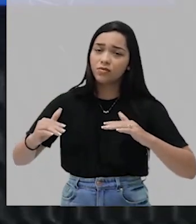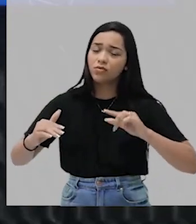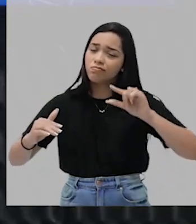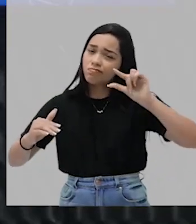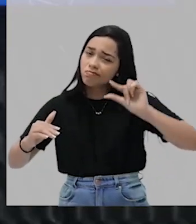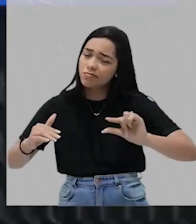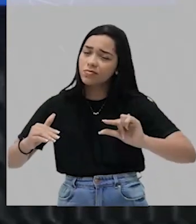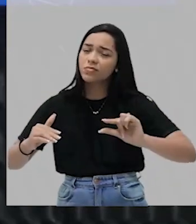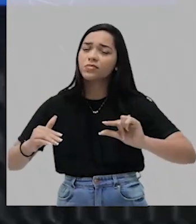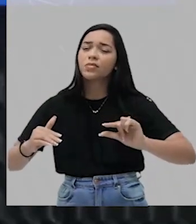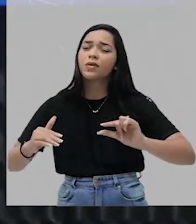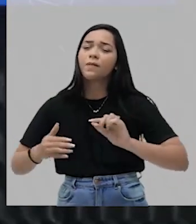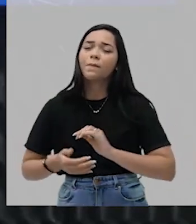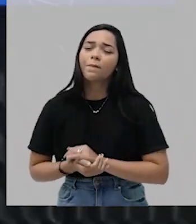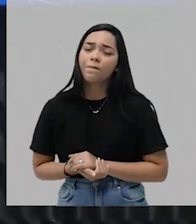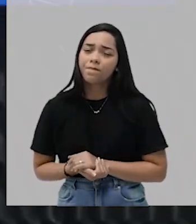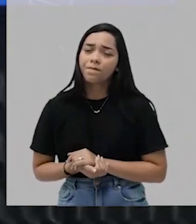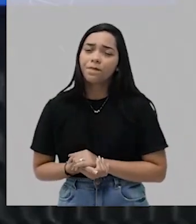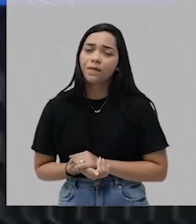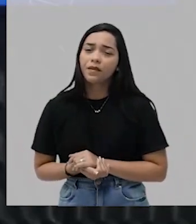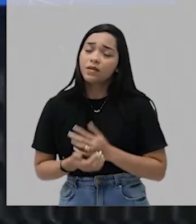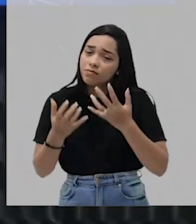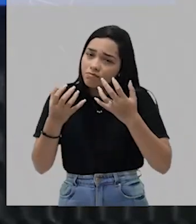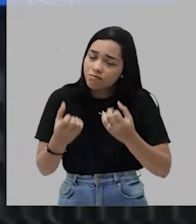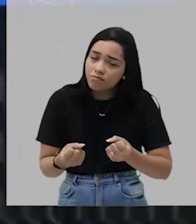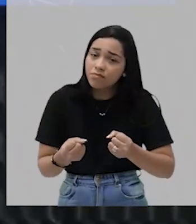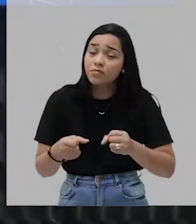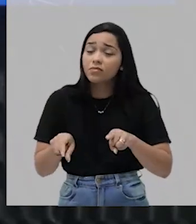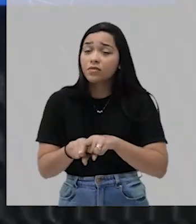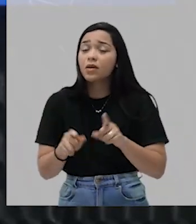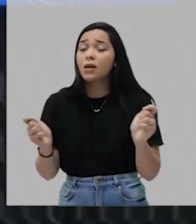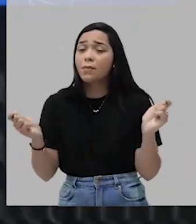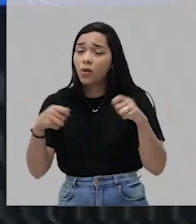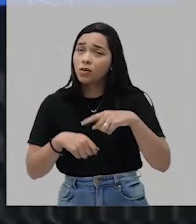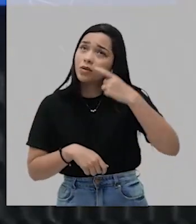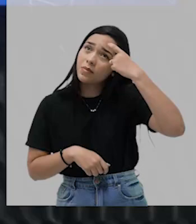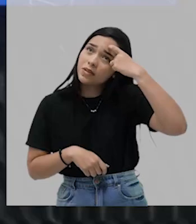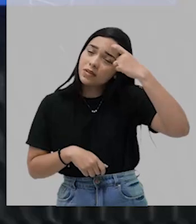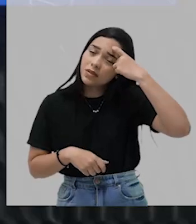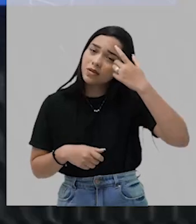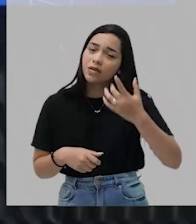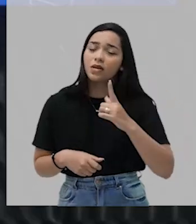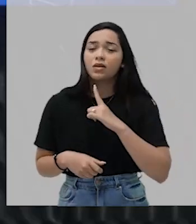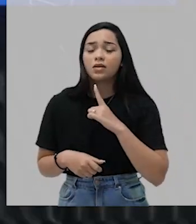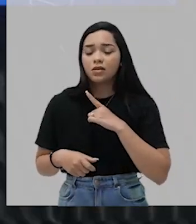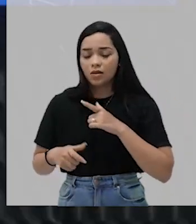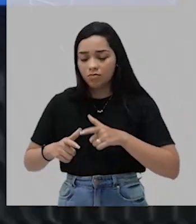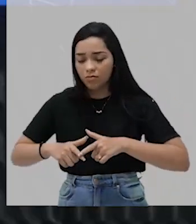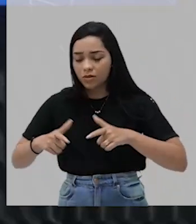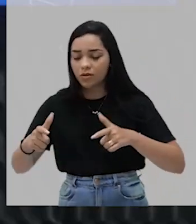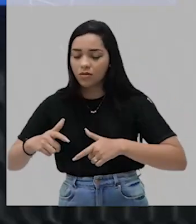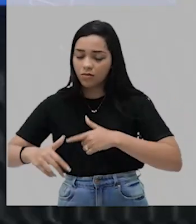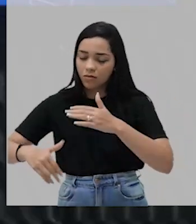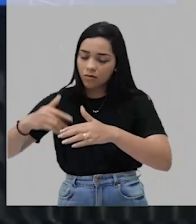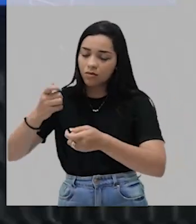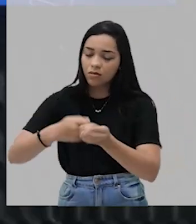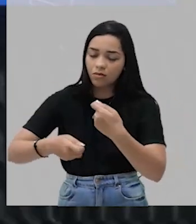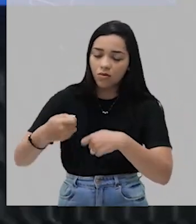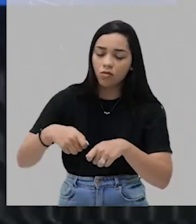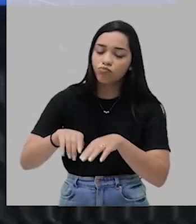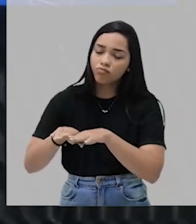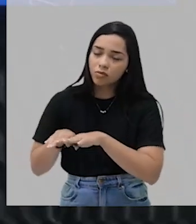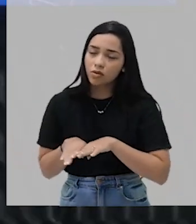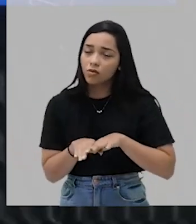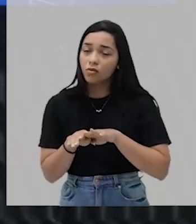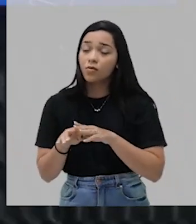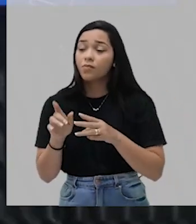mínima, um nível de corrupção aceitável. E aí se pode pensar em crescimento econômico com equilíbrio.